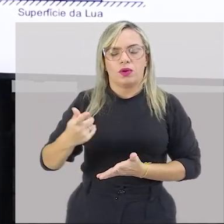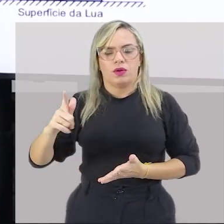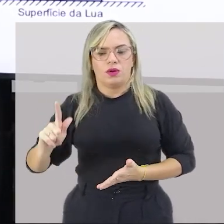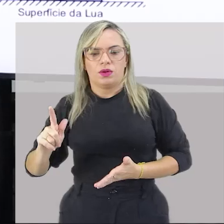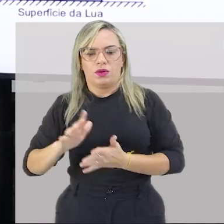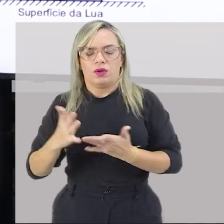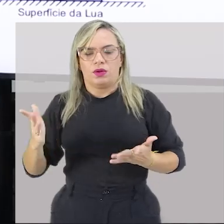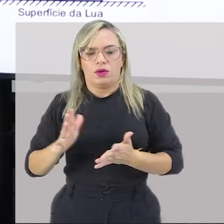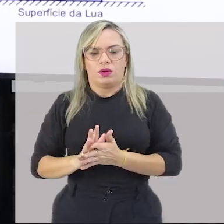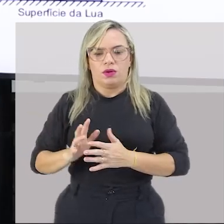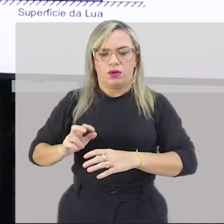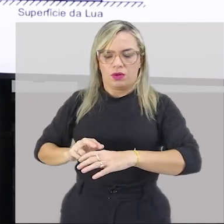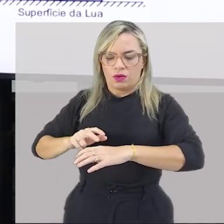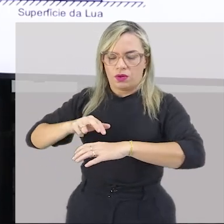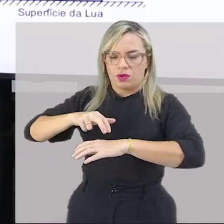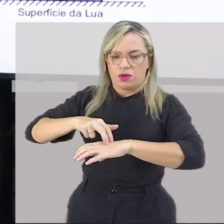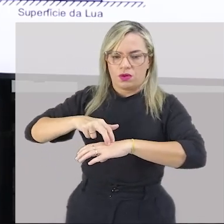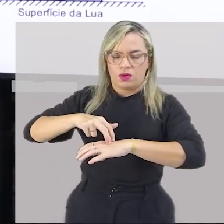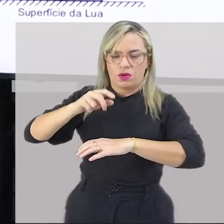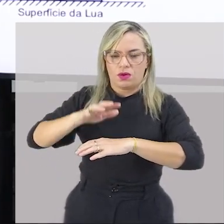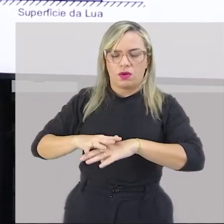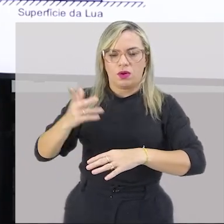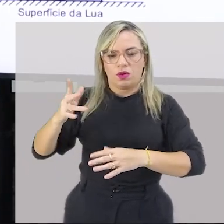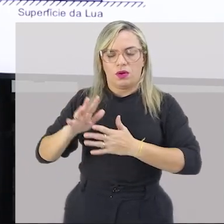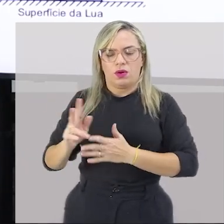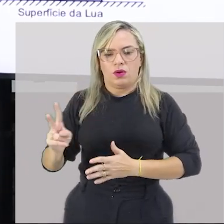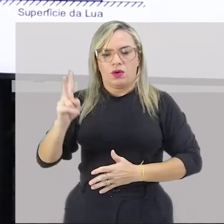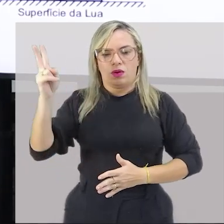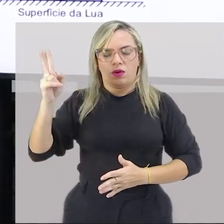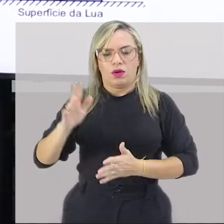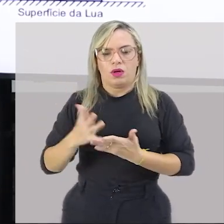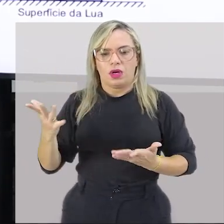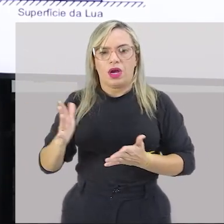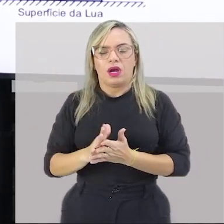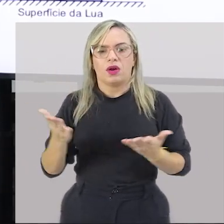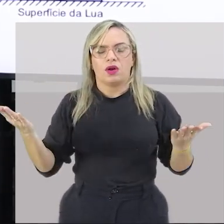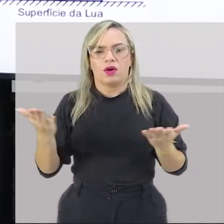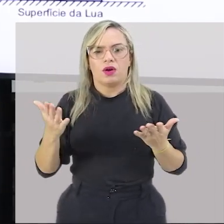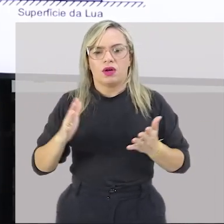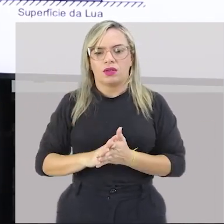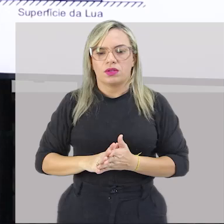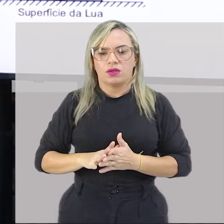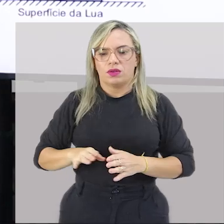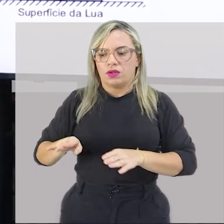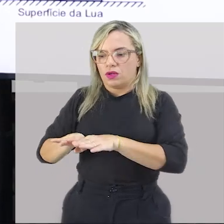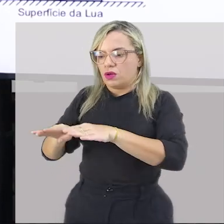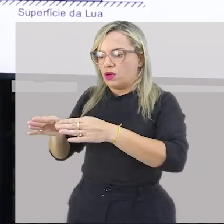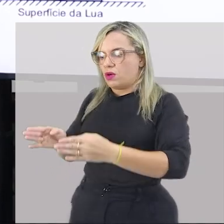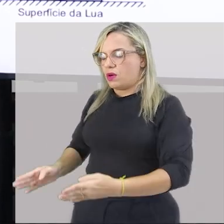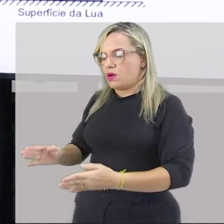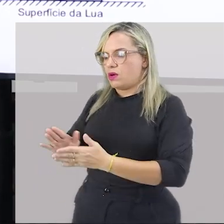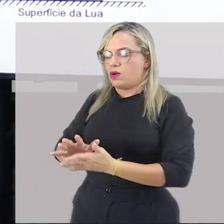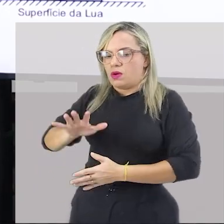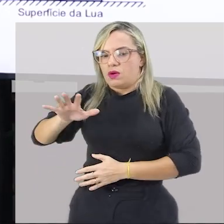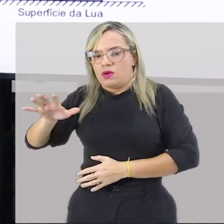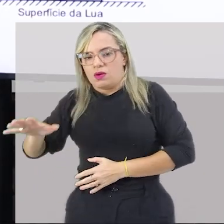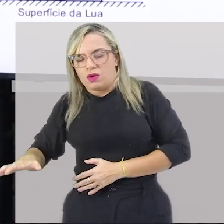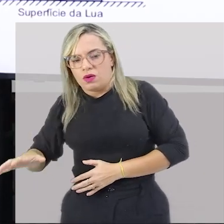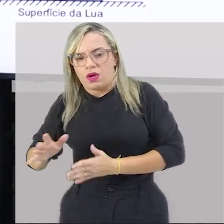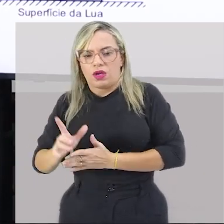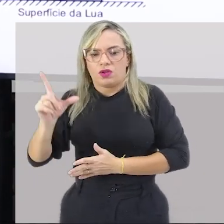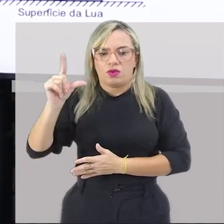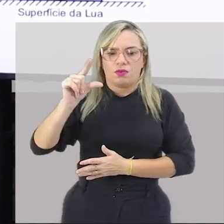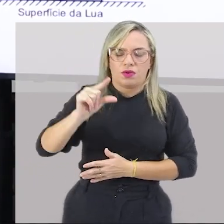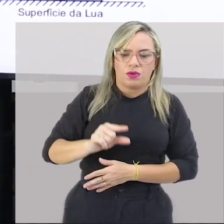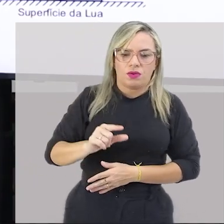aí vai botar lá, vai indicar um valor. Se você se apoiar no balcão, aquele valor diminui. Mas seu peso não